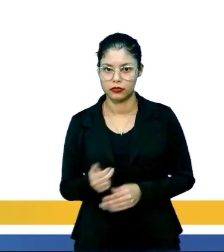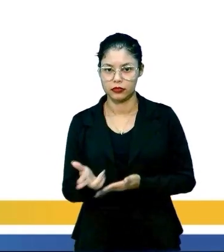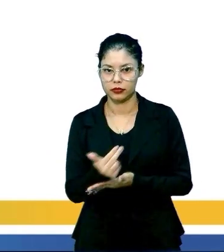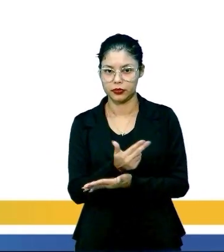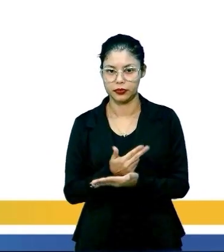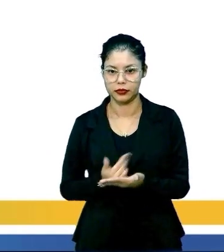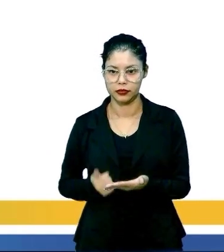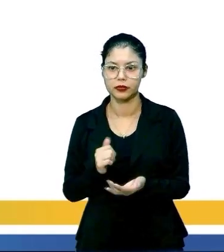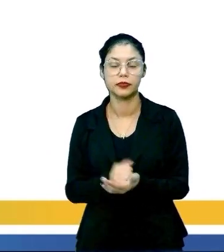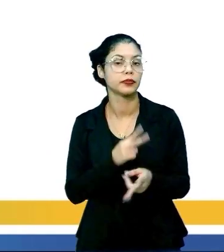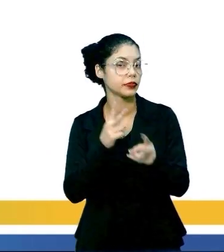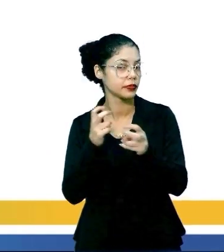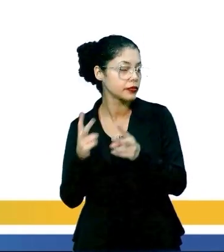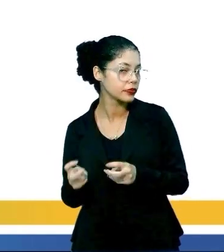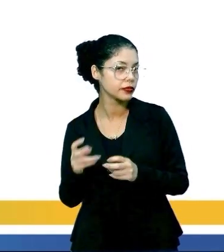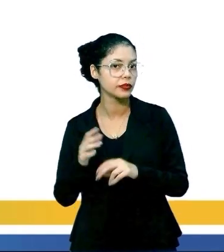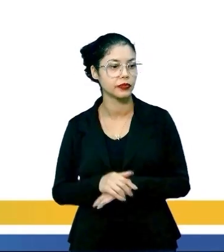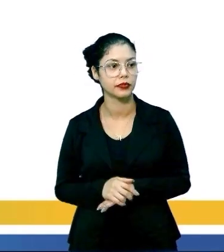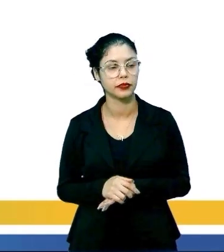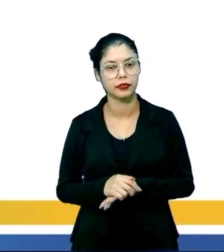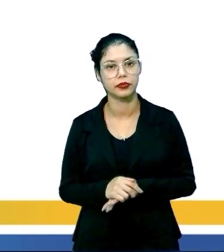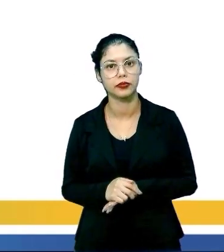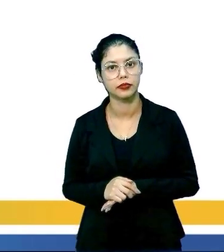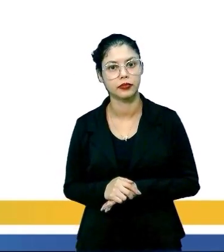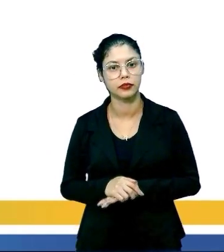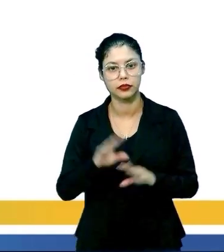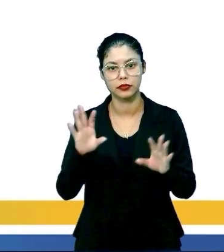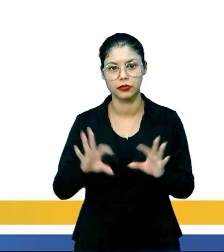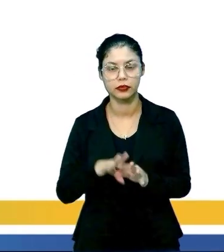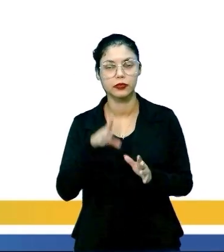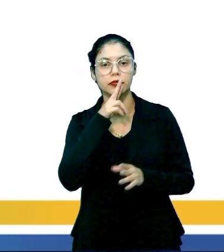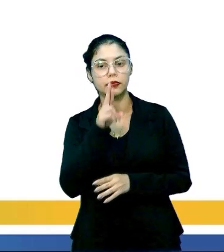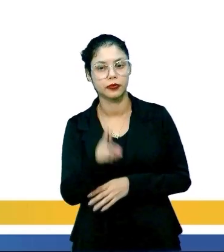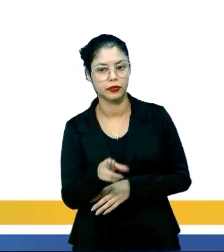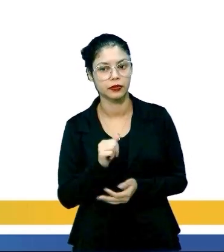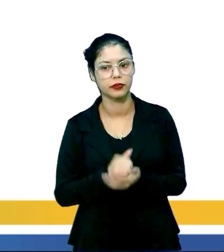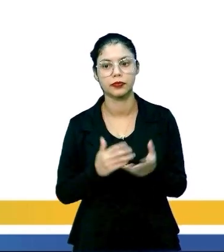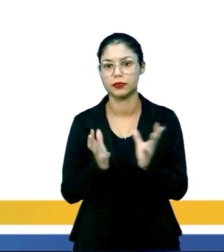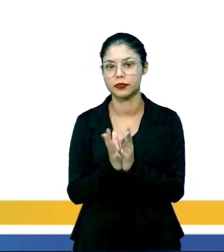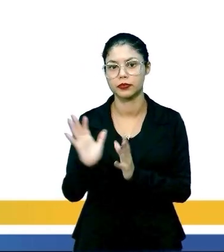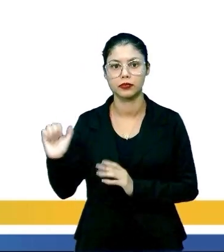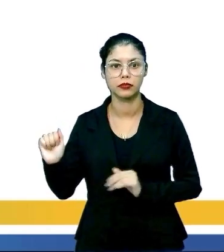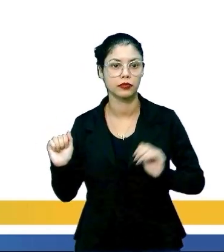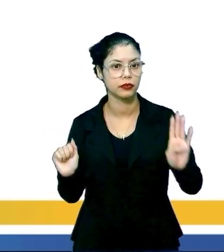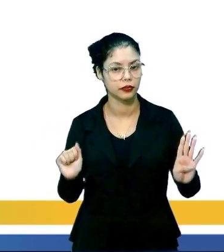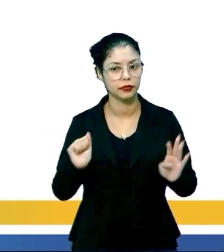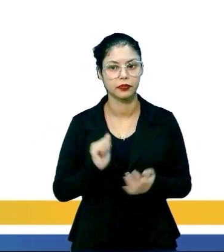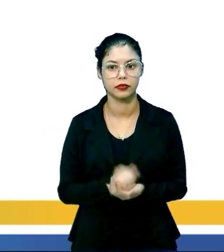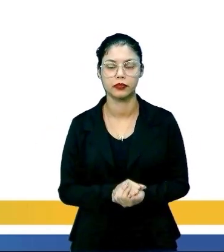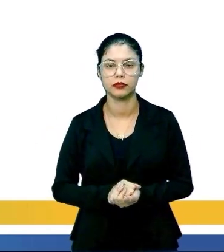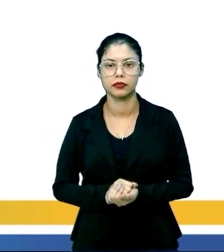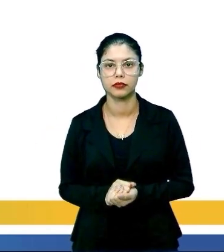desenho. Nós temos que observar em relação ao conjunto A e B.